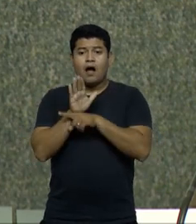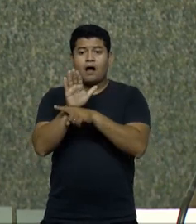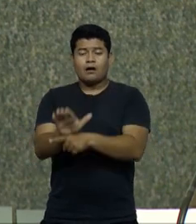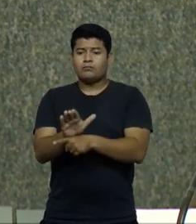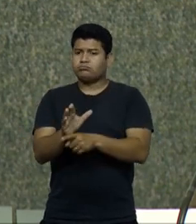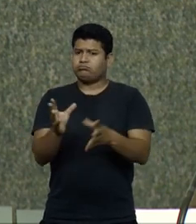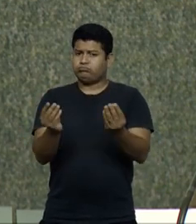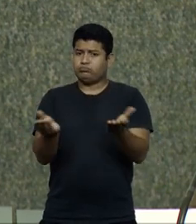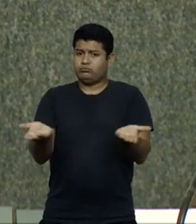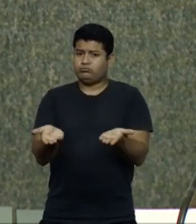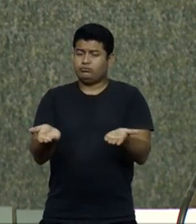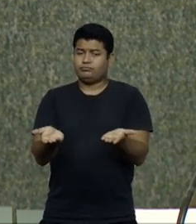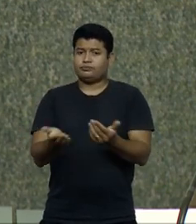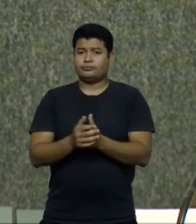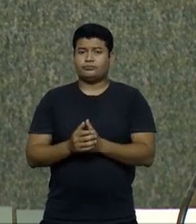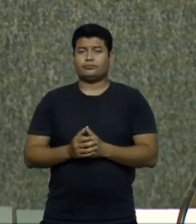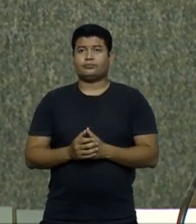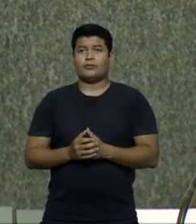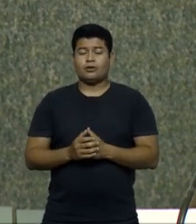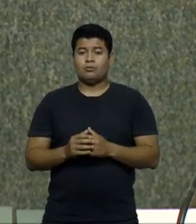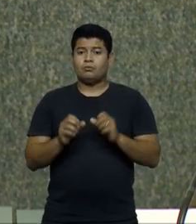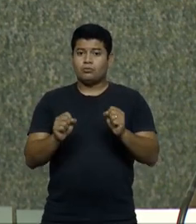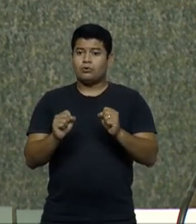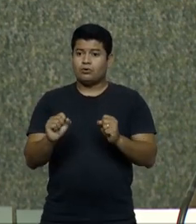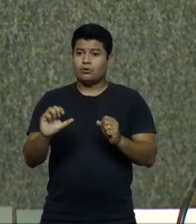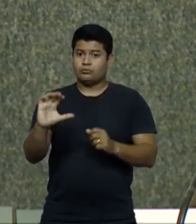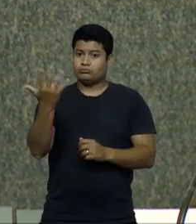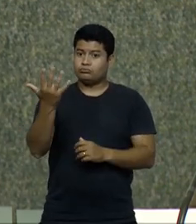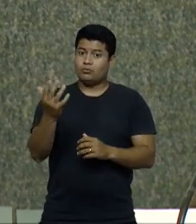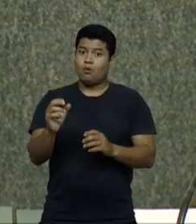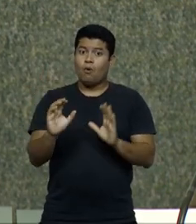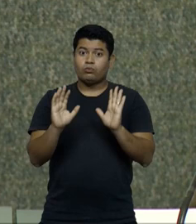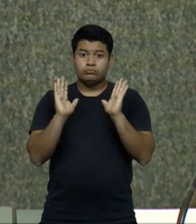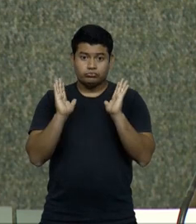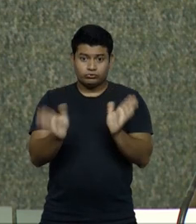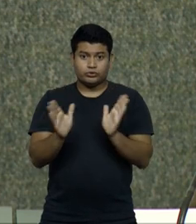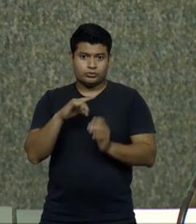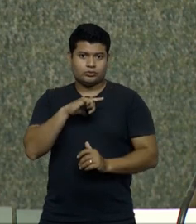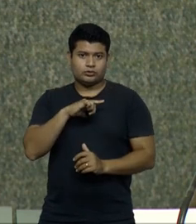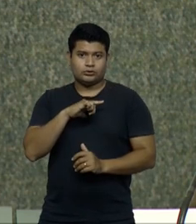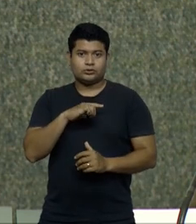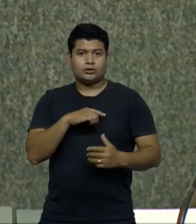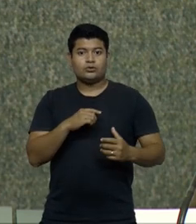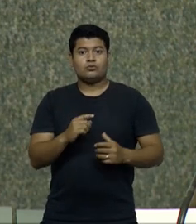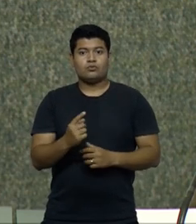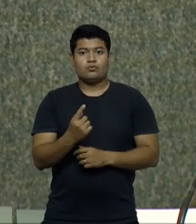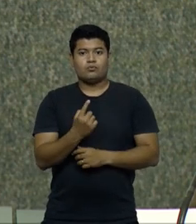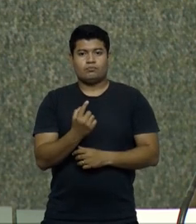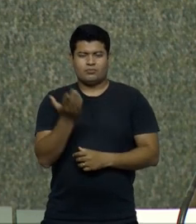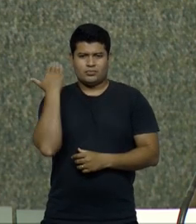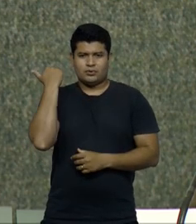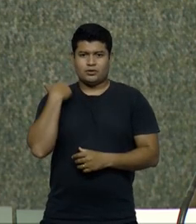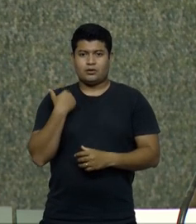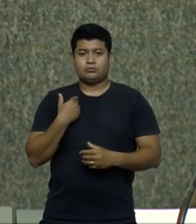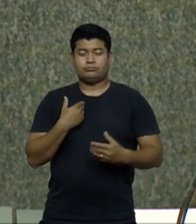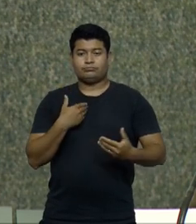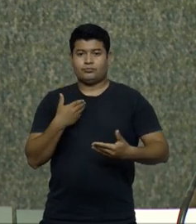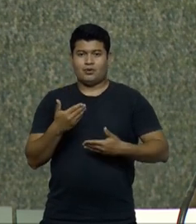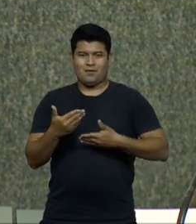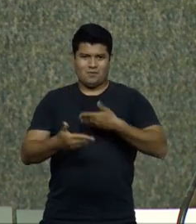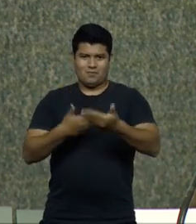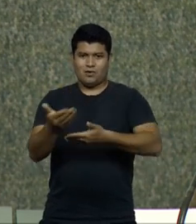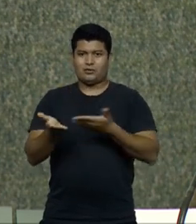pontuais que eventualmente possam ocorrer o tenha ocorrido nesse último processo seletivo eu queria